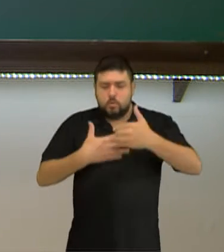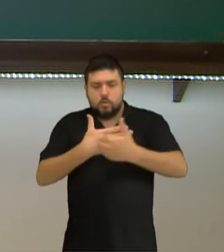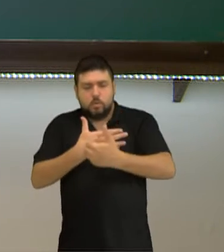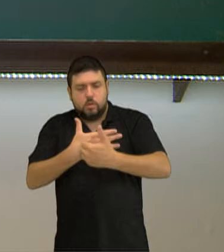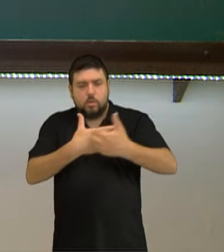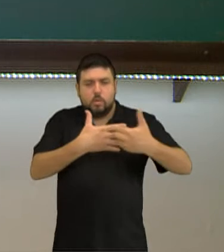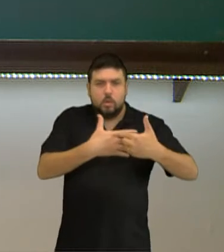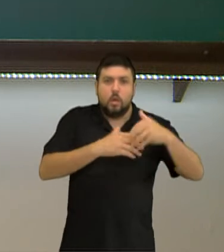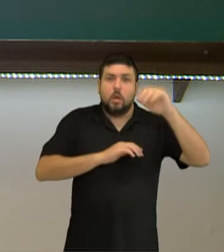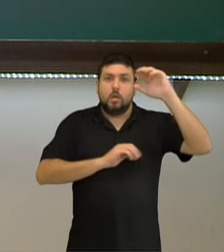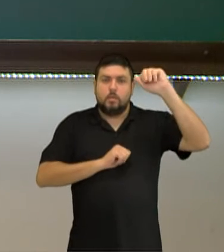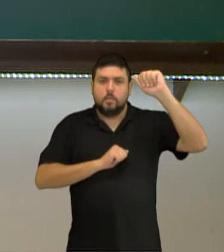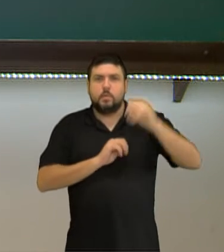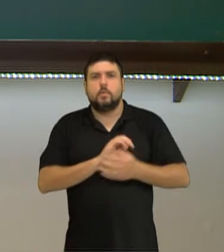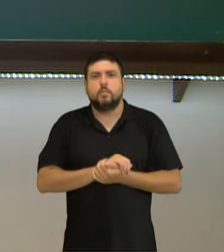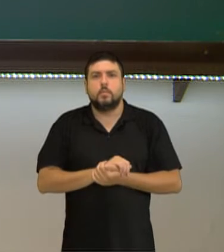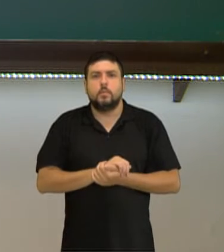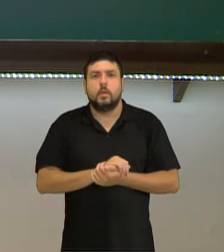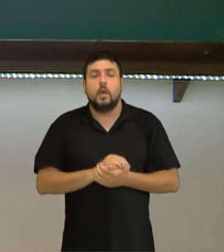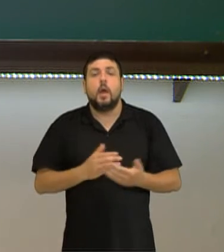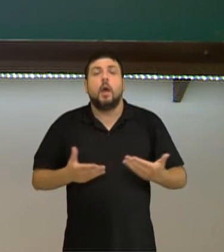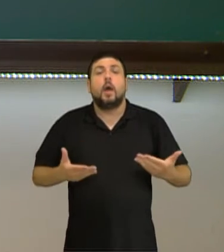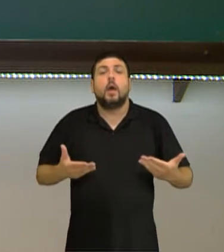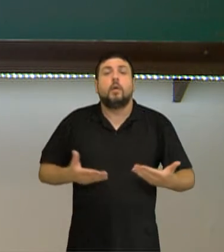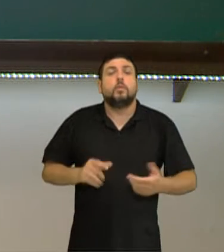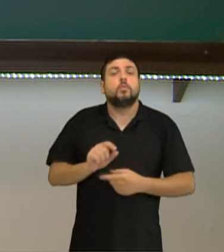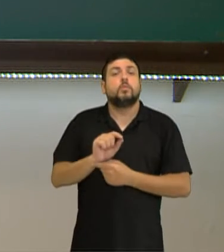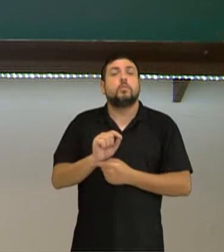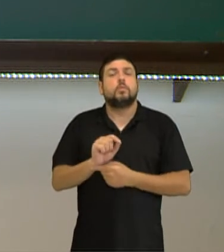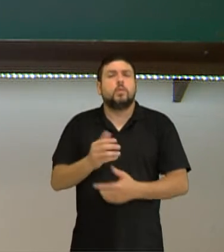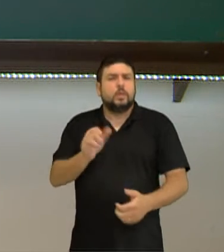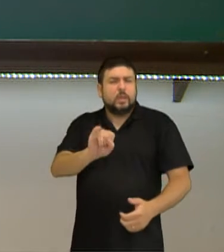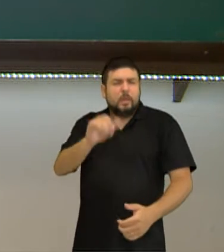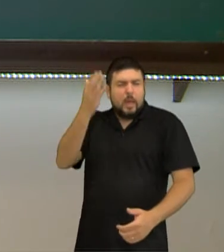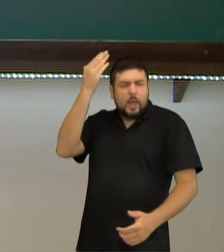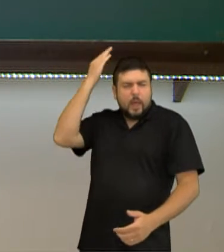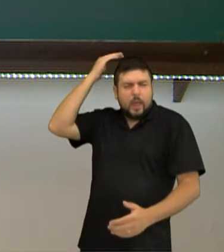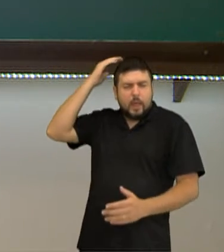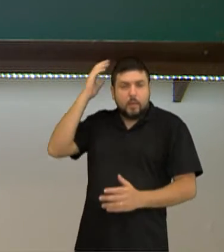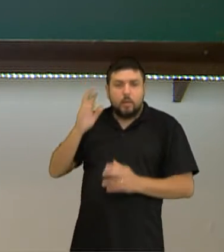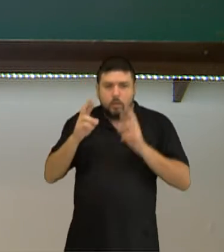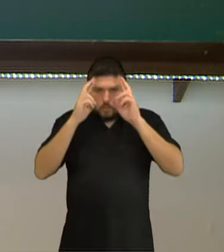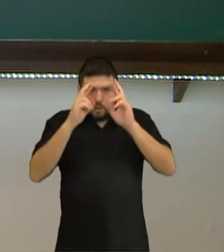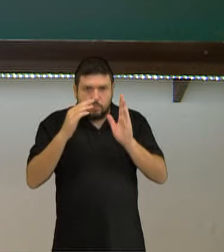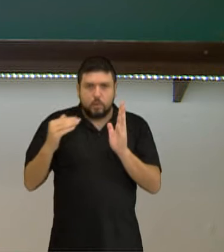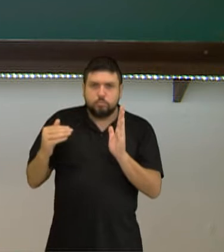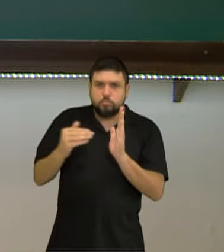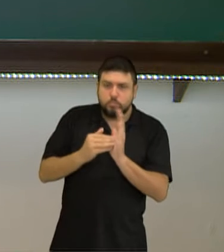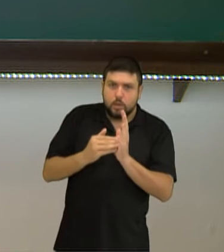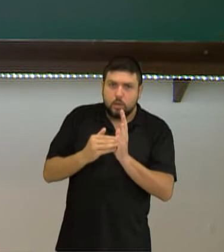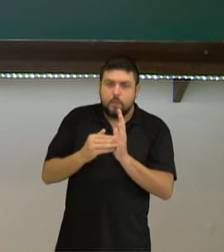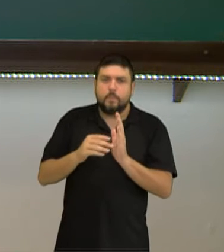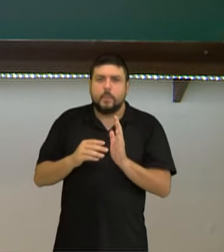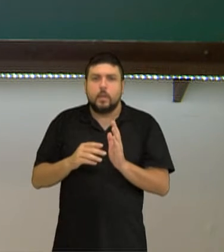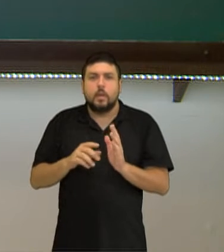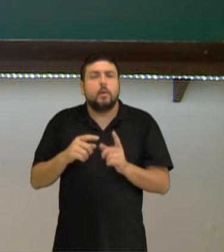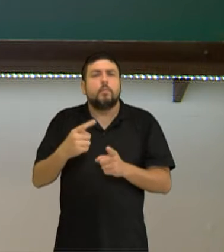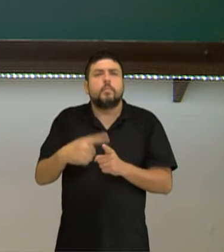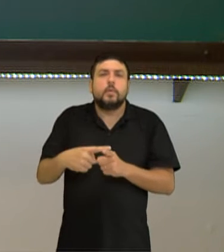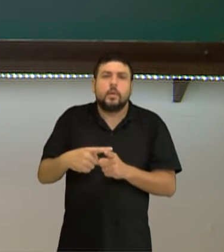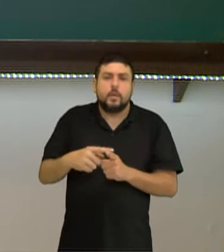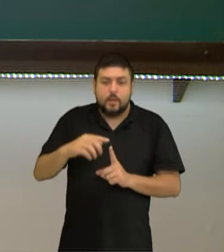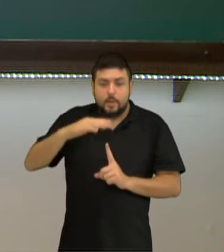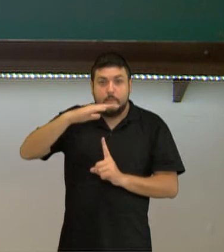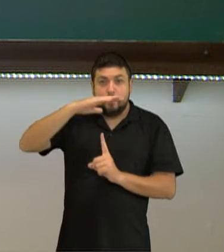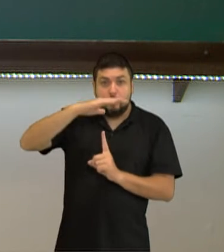estaríamos neste momento tendo uma aula em espanhol, porque essa região aqui do Paraná, com exceção ali de Paranaguá, então